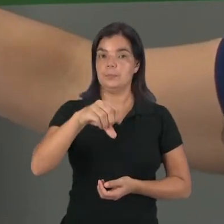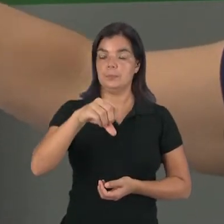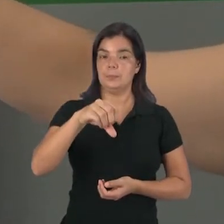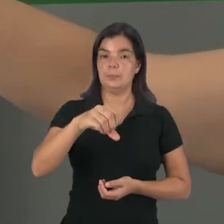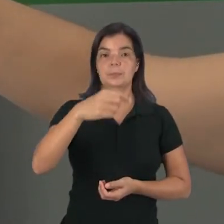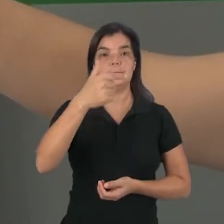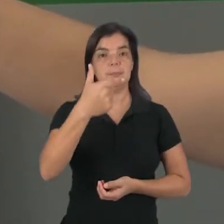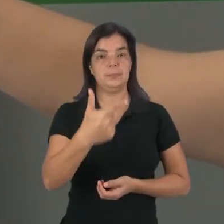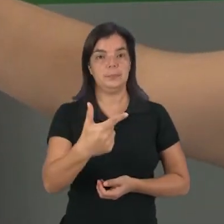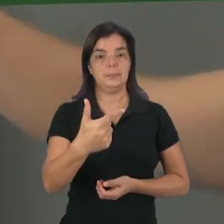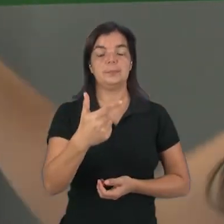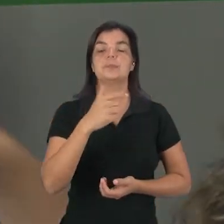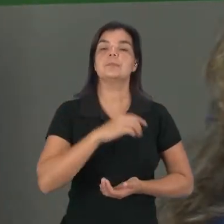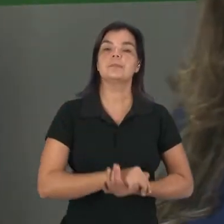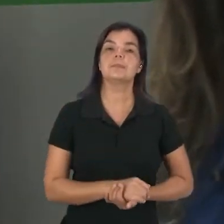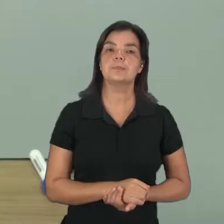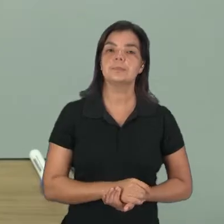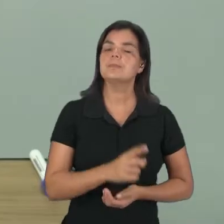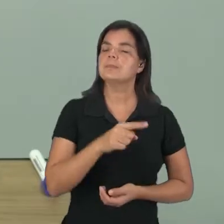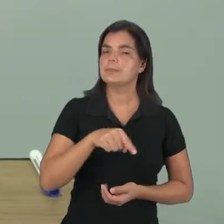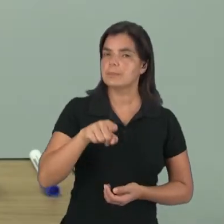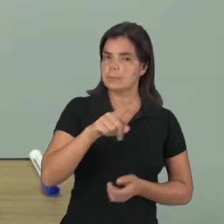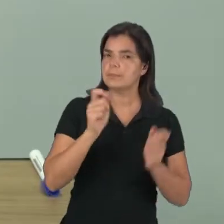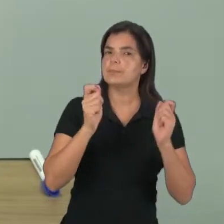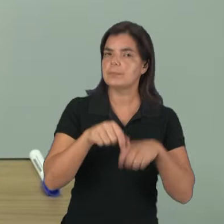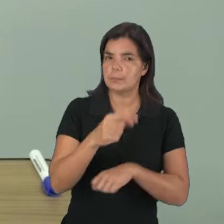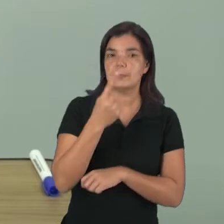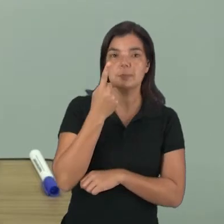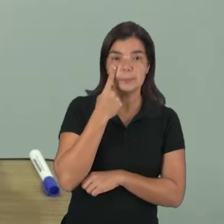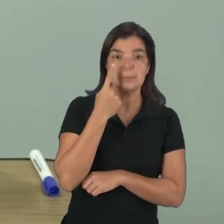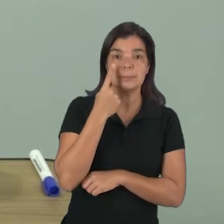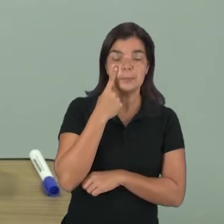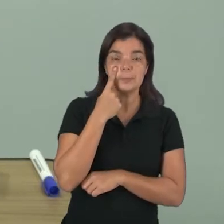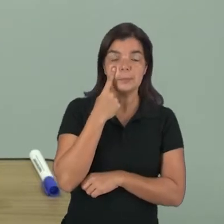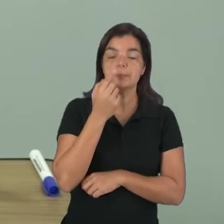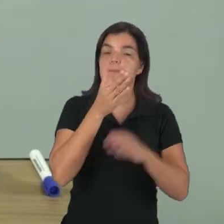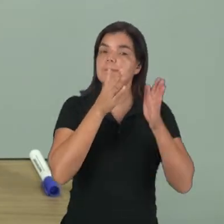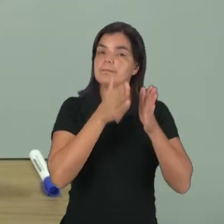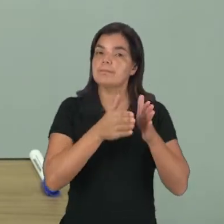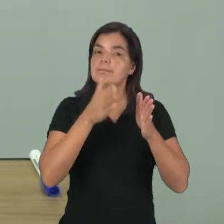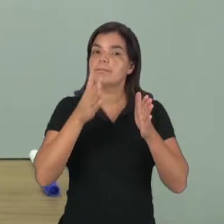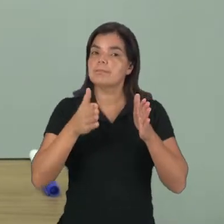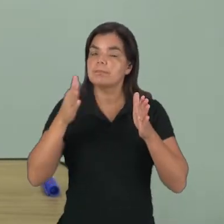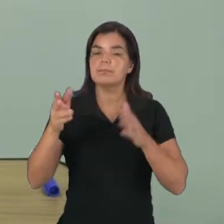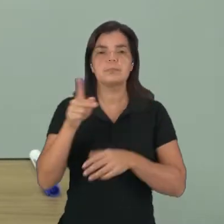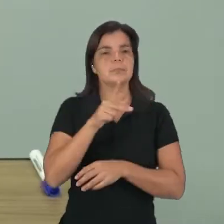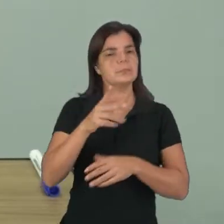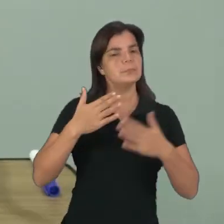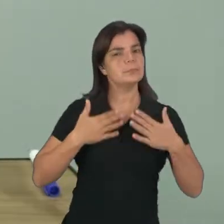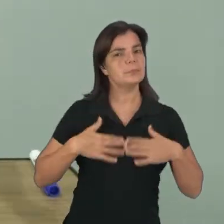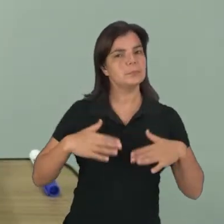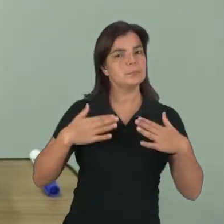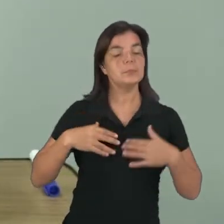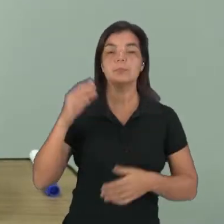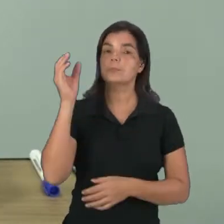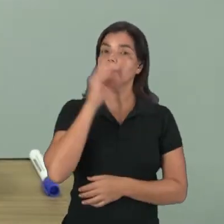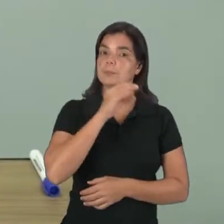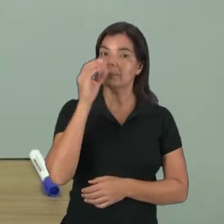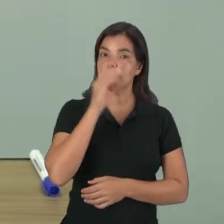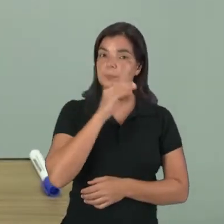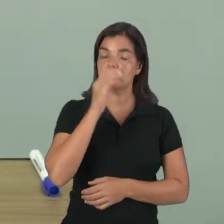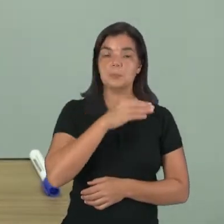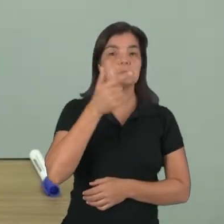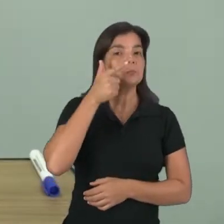mais 90 mais 2. Vocês puderam verificar isso passo a passo. Professora, calma, foi rápido demais, eu